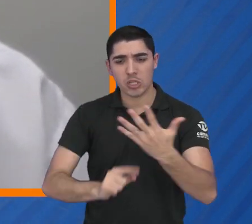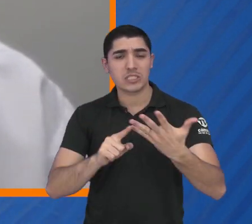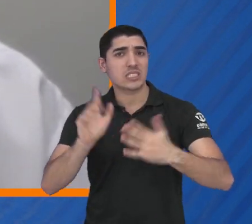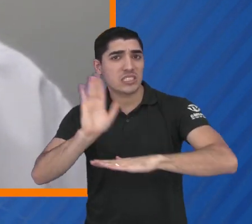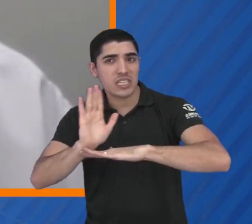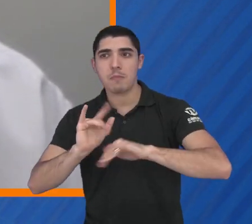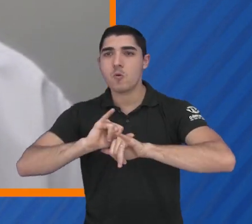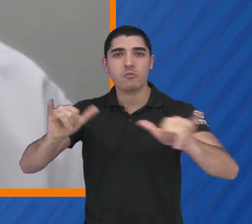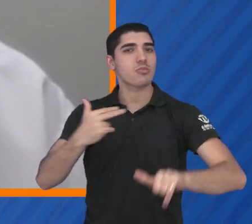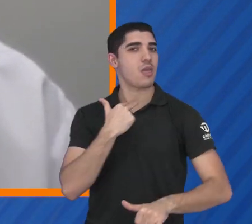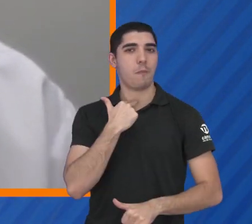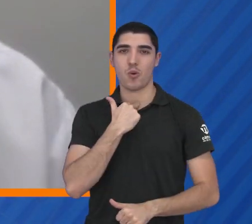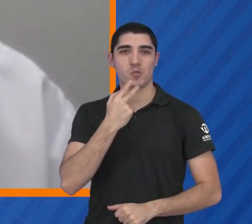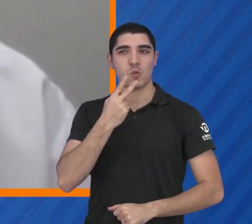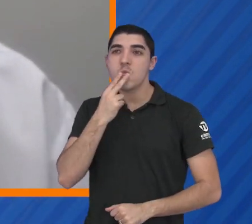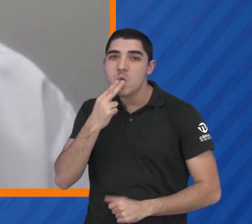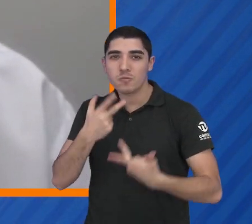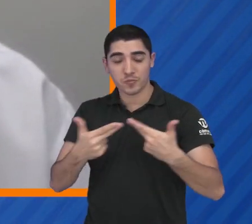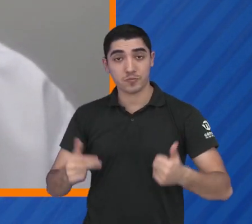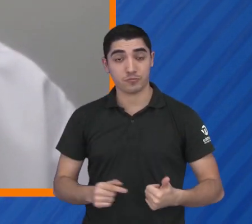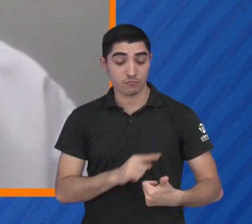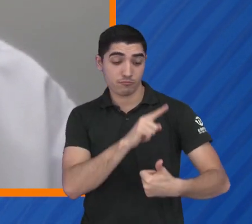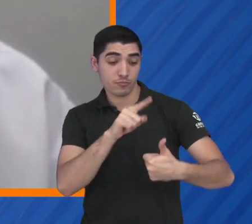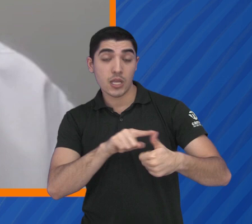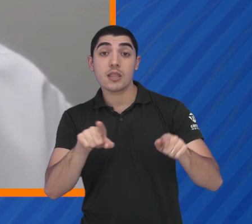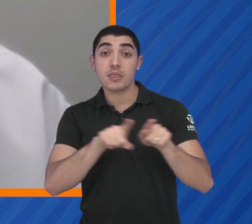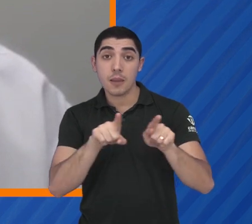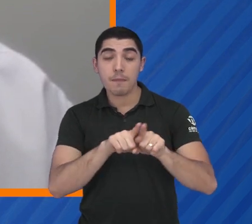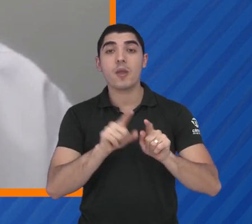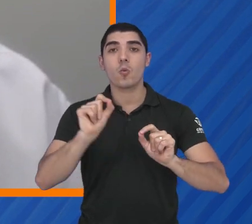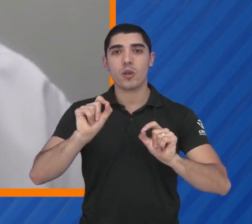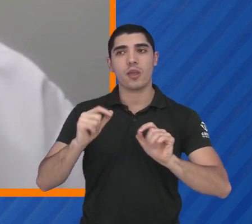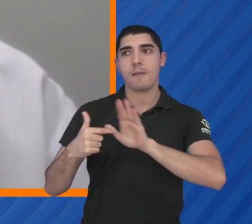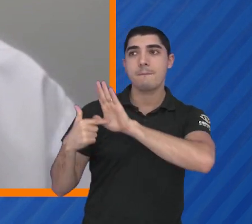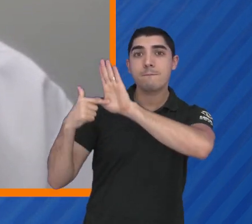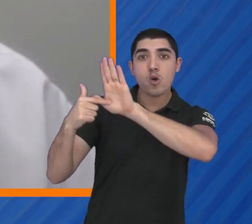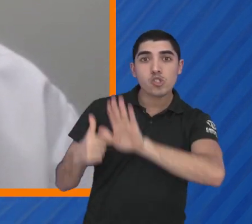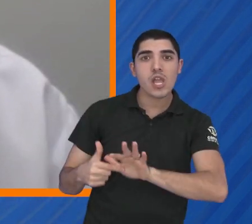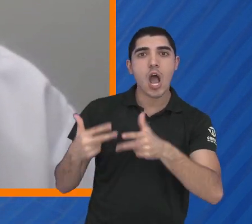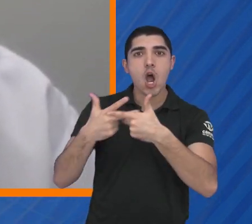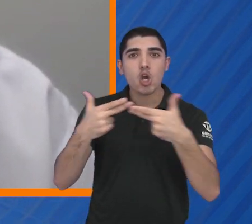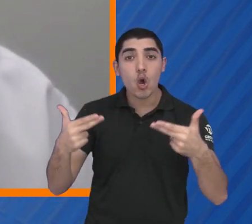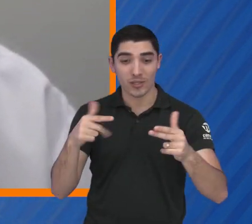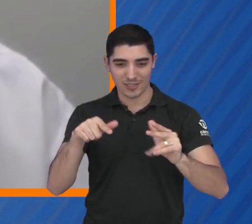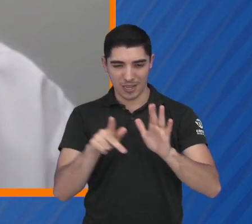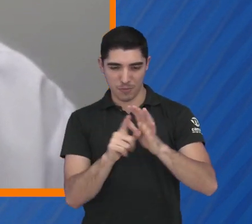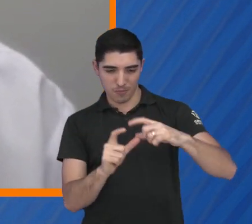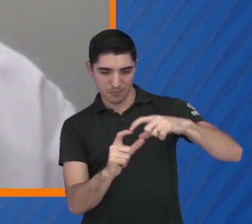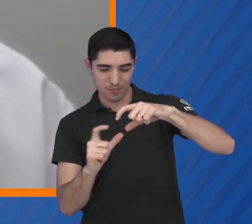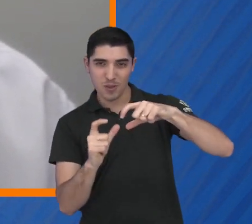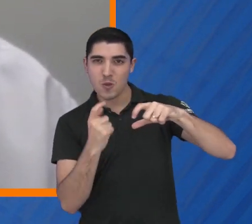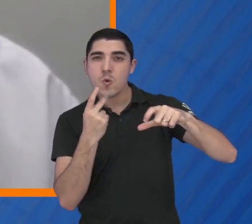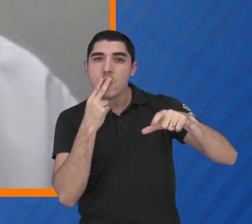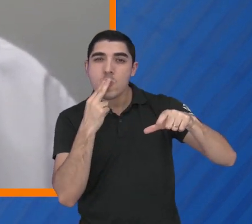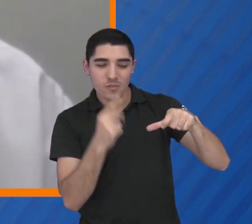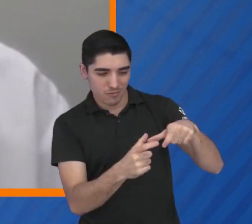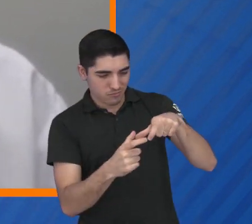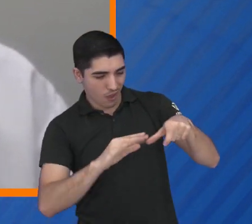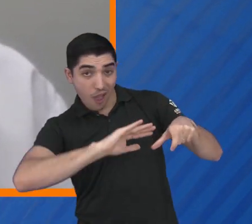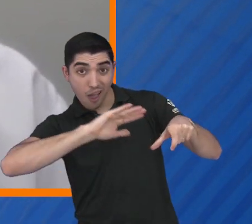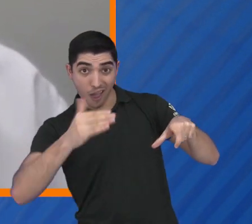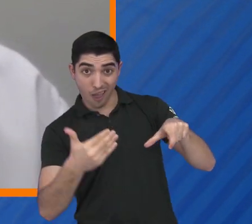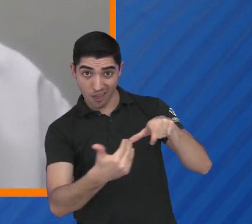enfim. Por exemplo, escrever os malefícios, anúncios nos maços de cigarro mostrando alguns